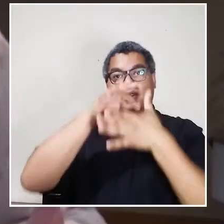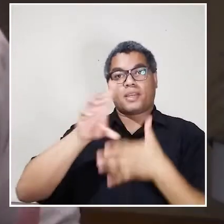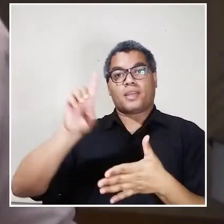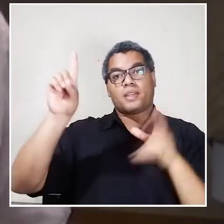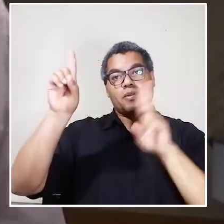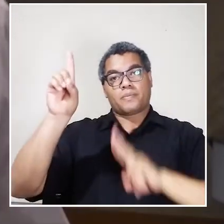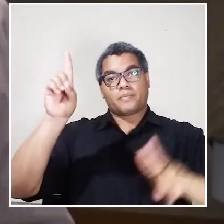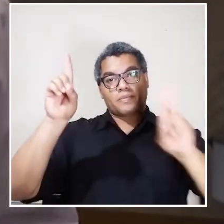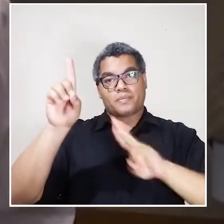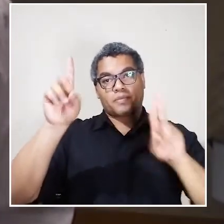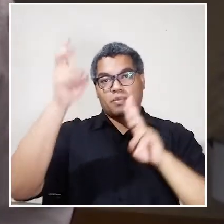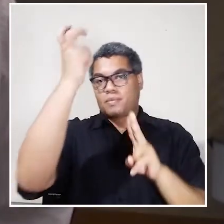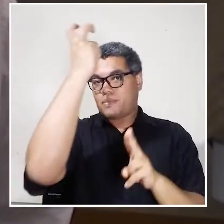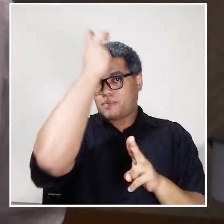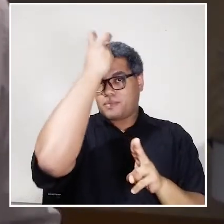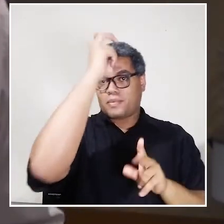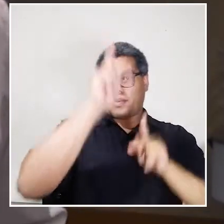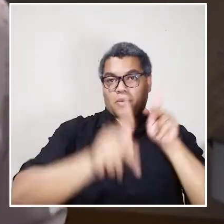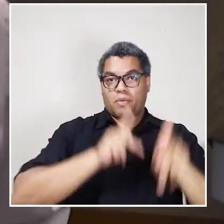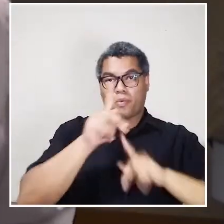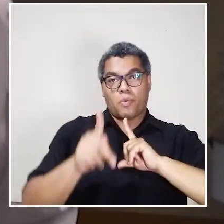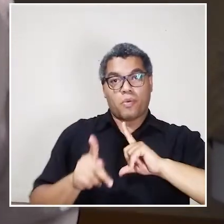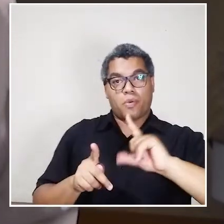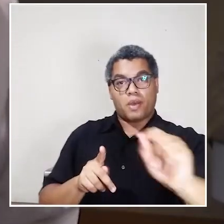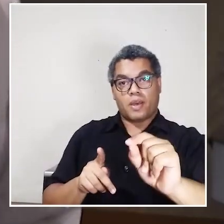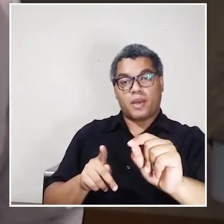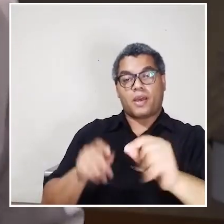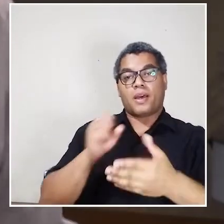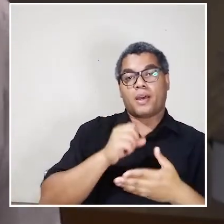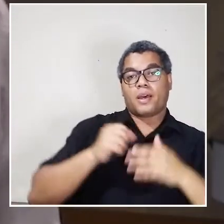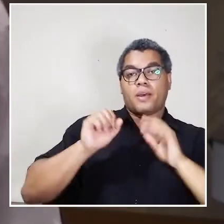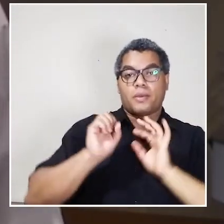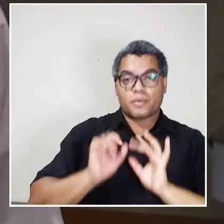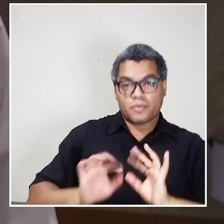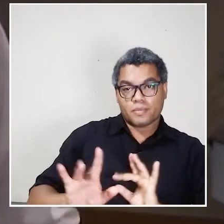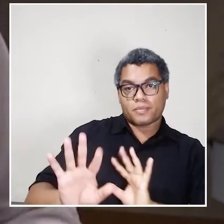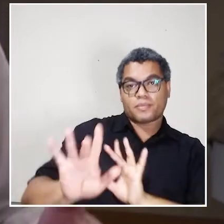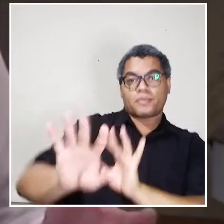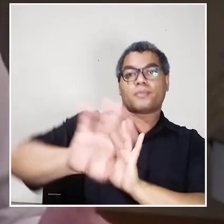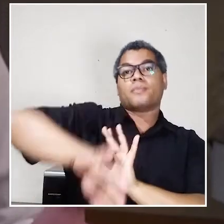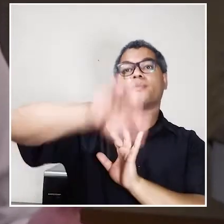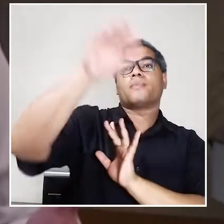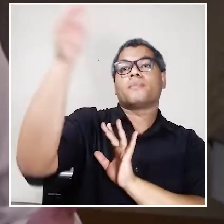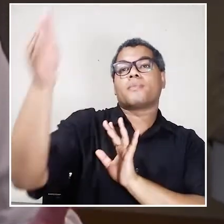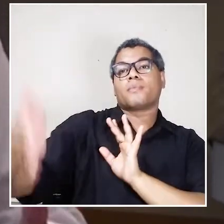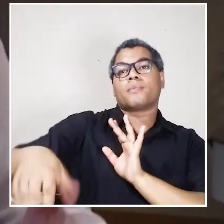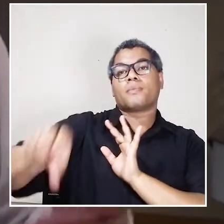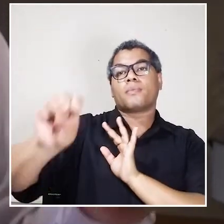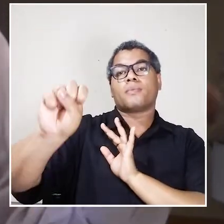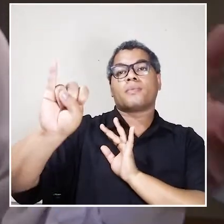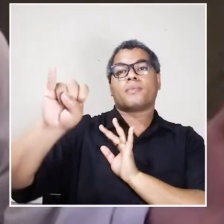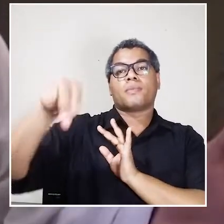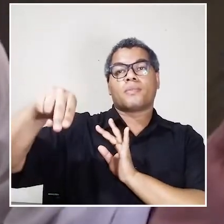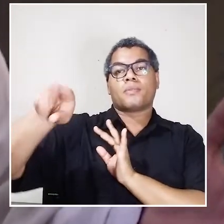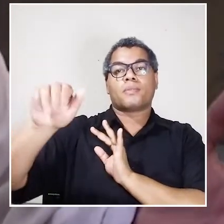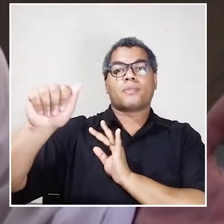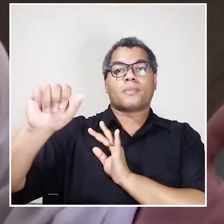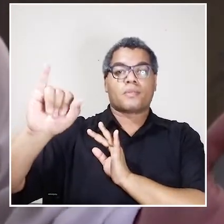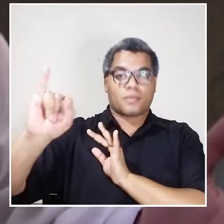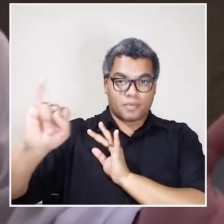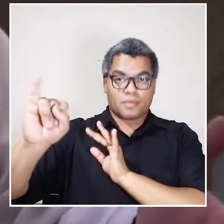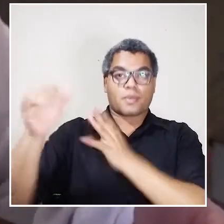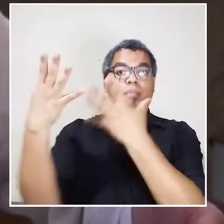da escravidão, e o leva aonde, primeiramente? Ao Sinai, para receber as tábuas da